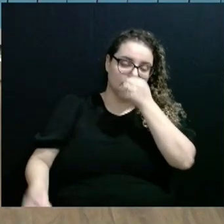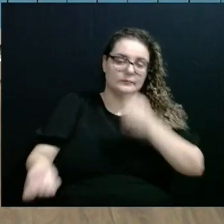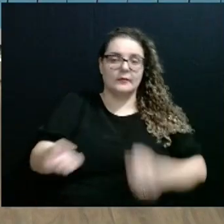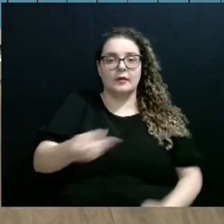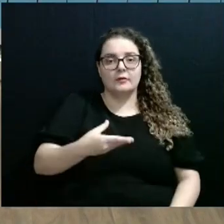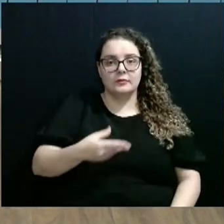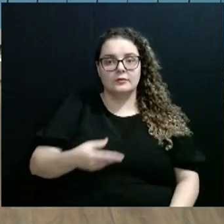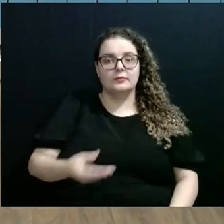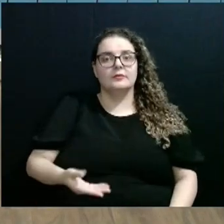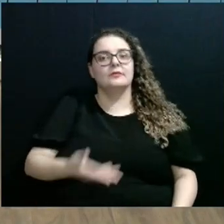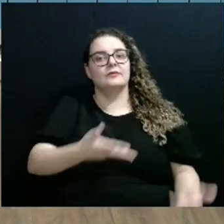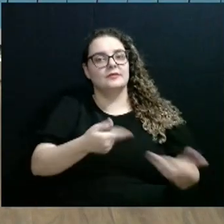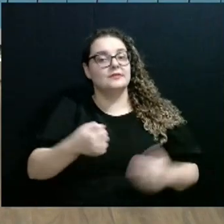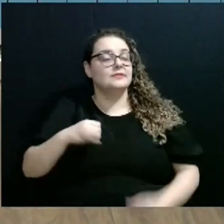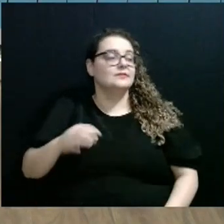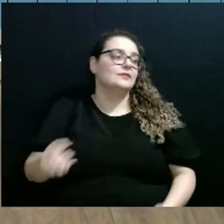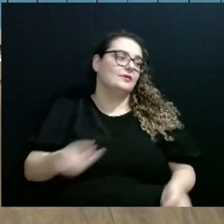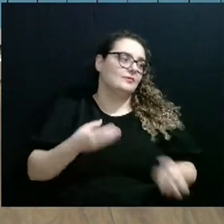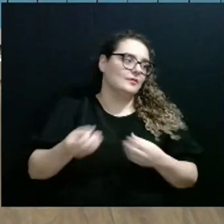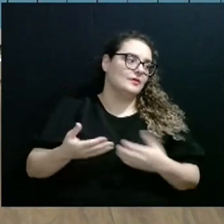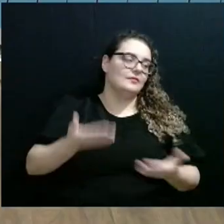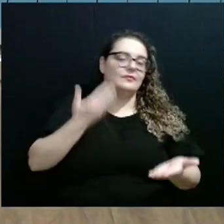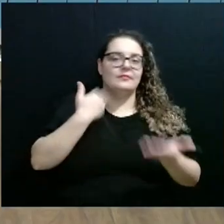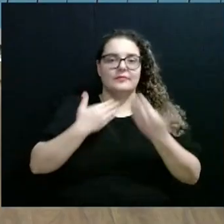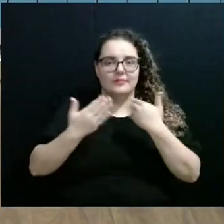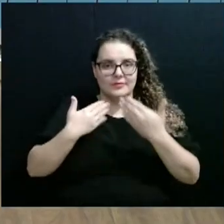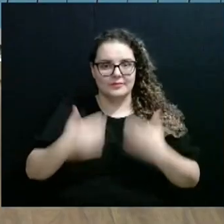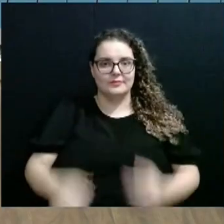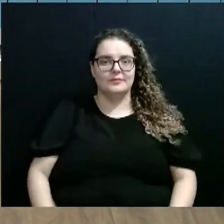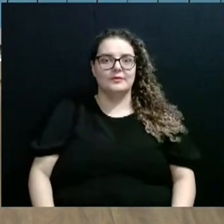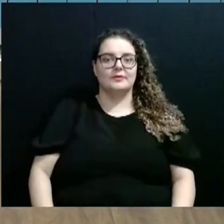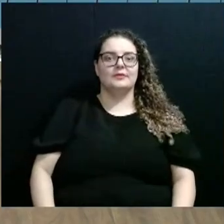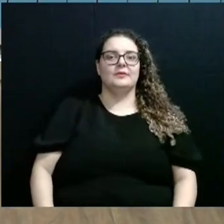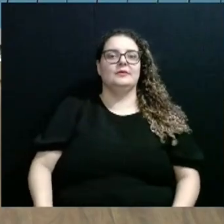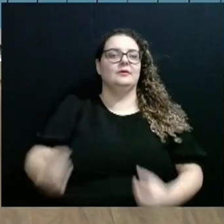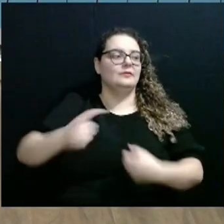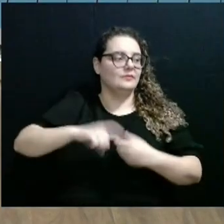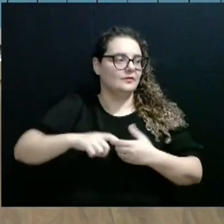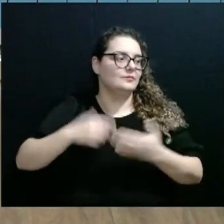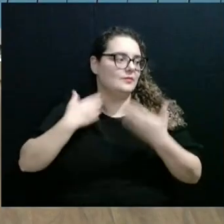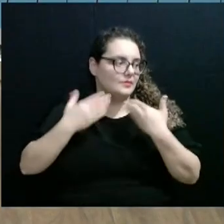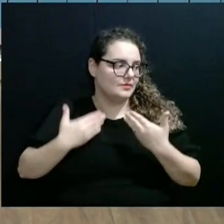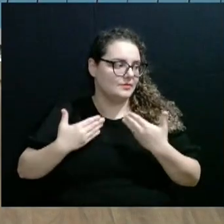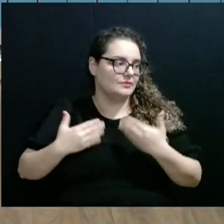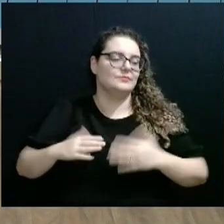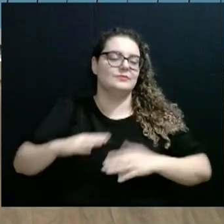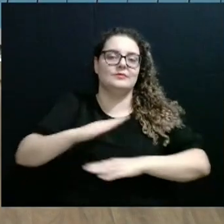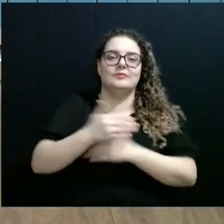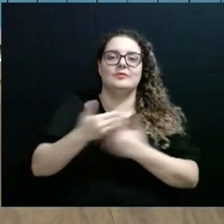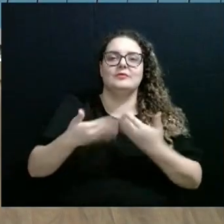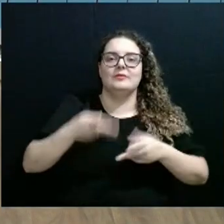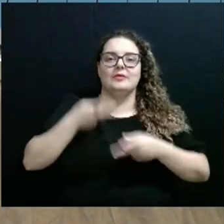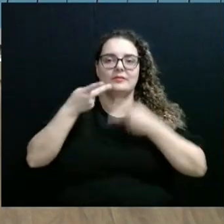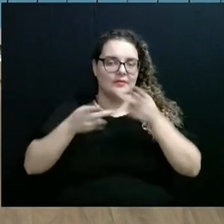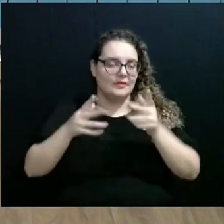conversar. Você fica com o convite para retornar aqui ao Jornal Câmara Notícia e fica aberto às suas considerações